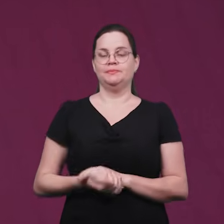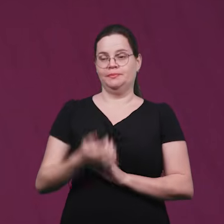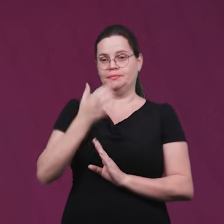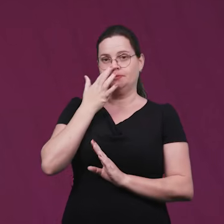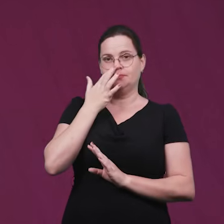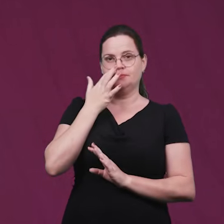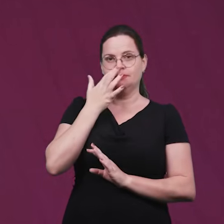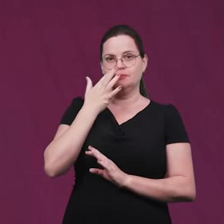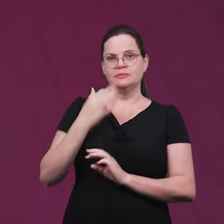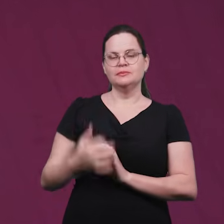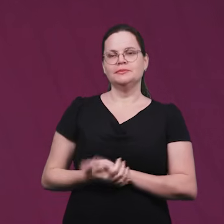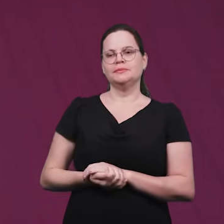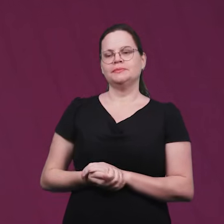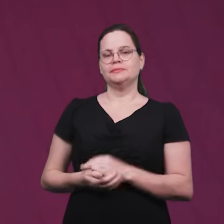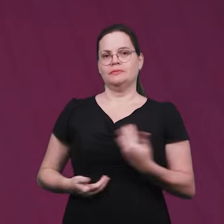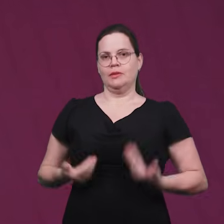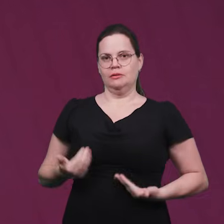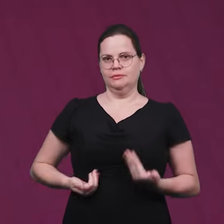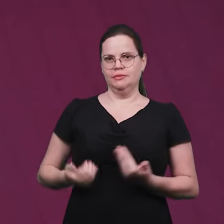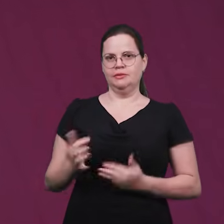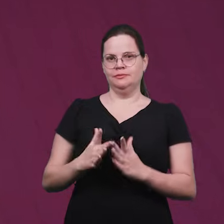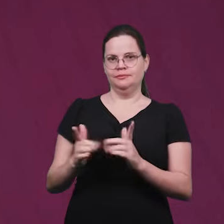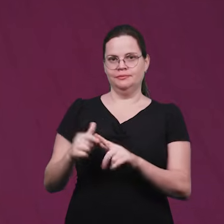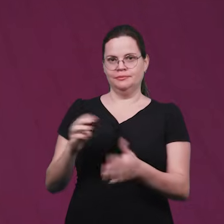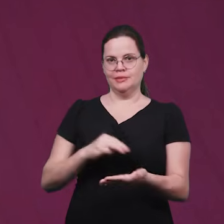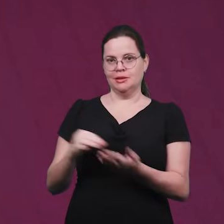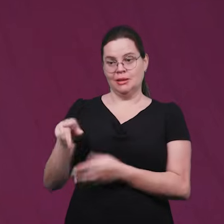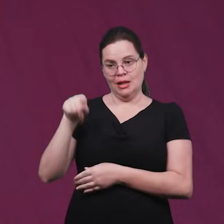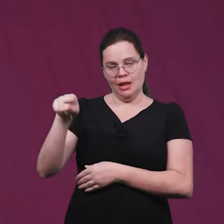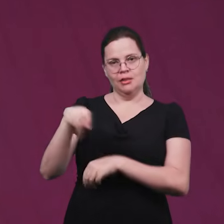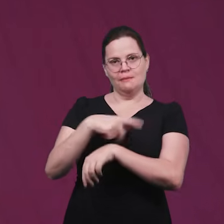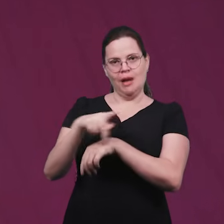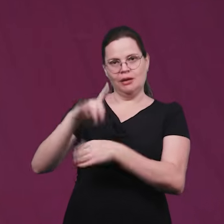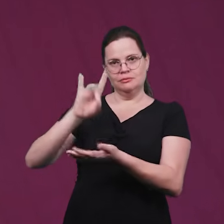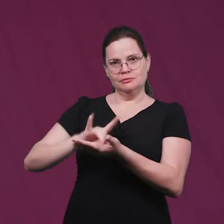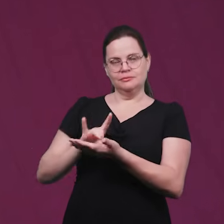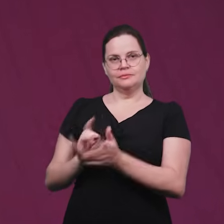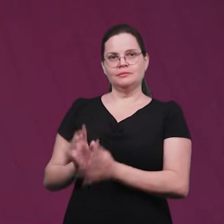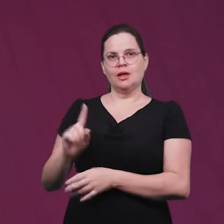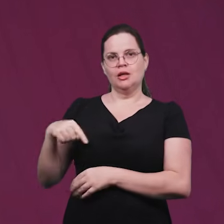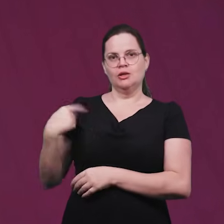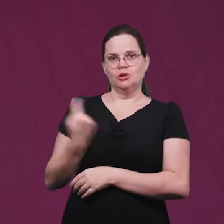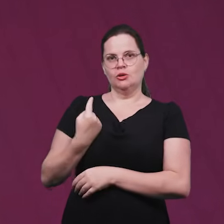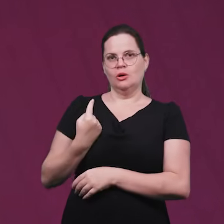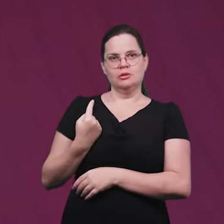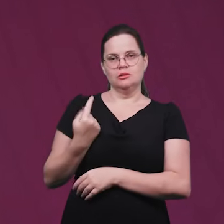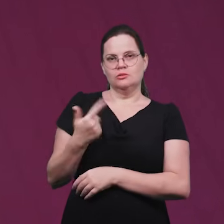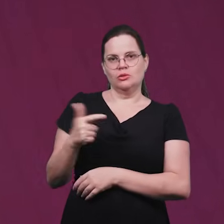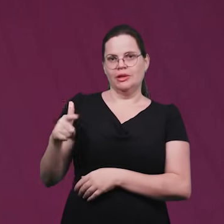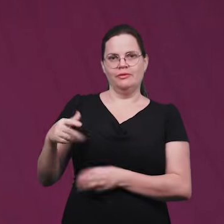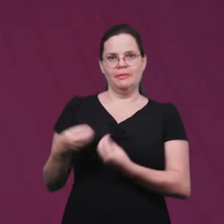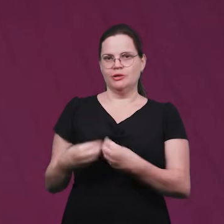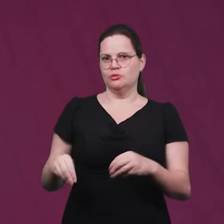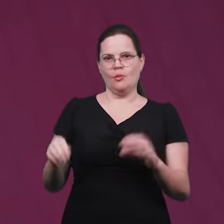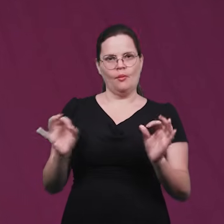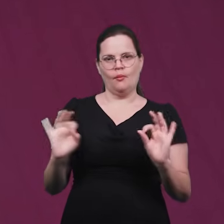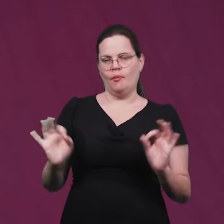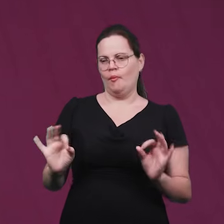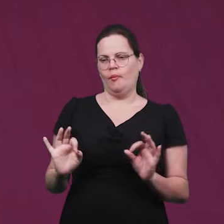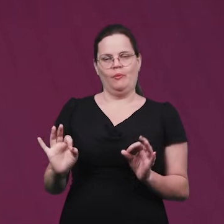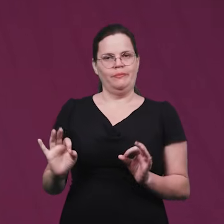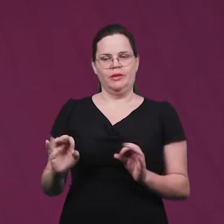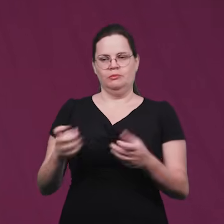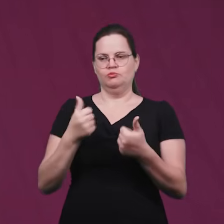membros da Igreja Cristã Maranata no país em si, nós não tivemos